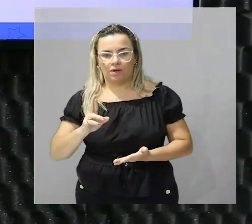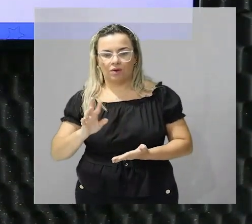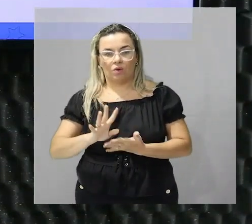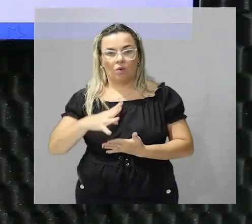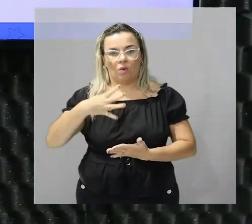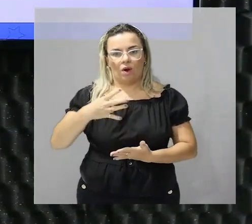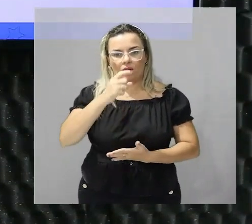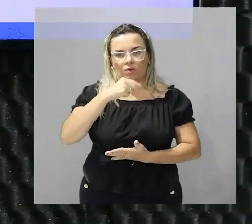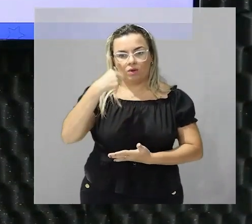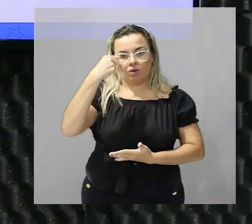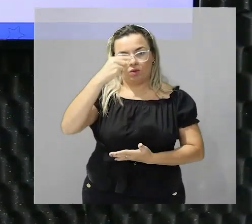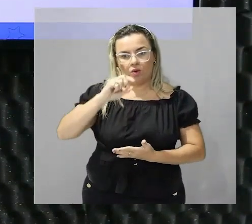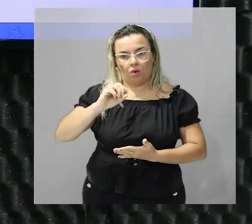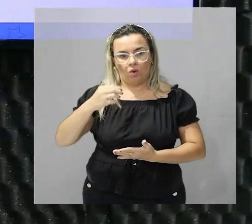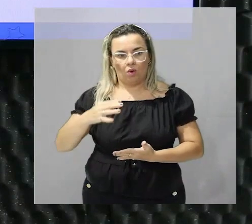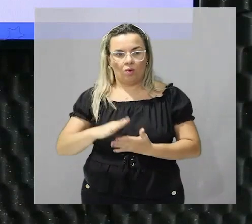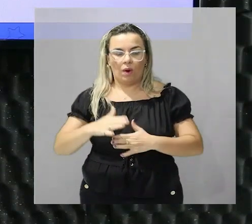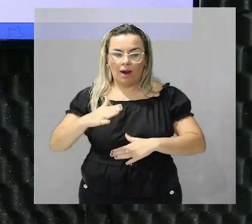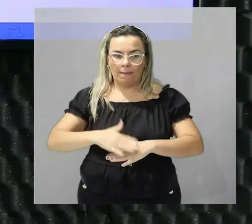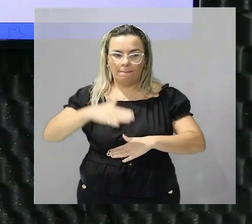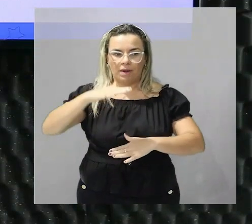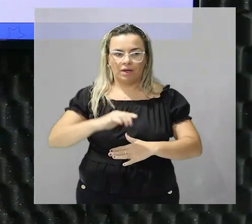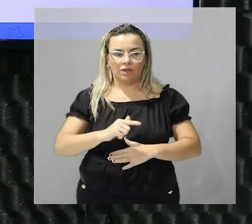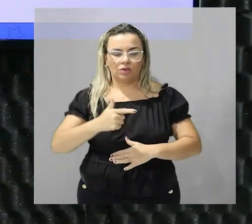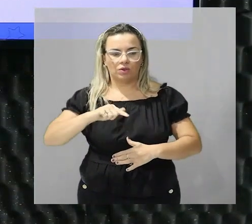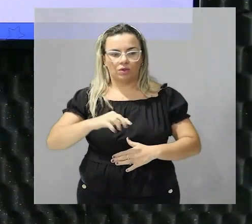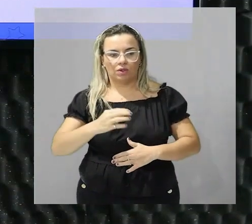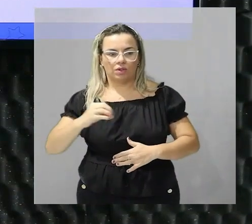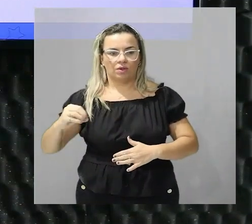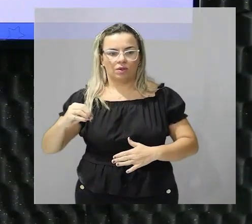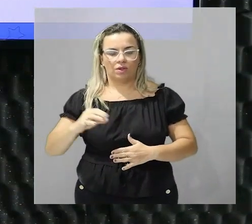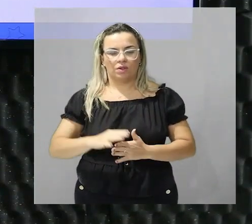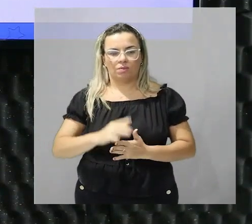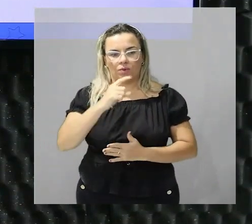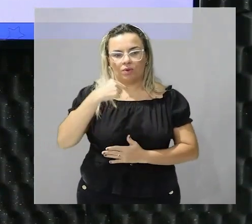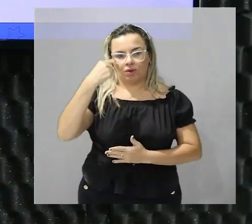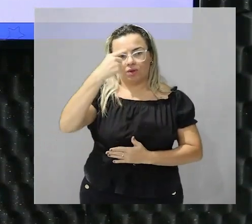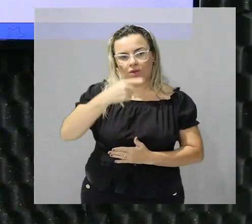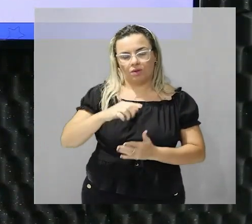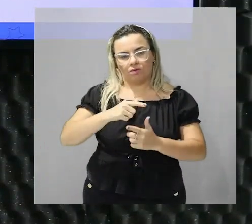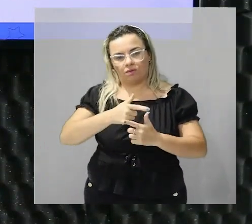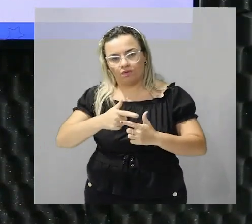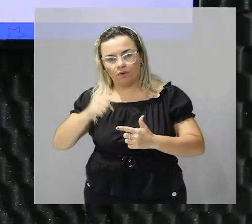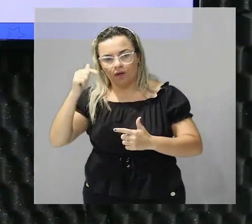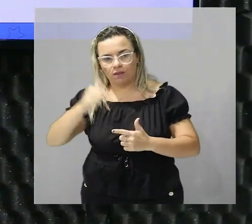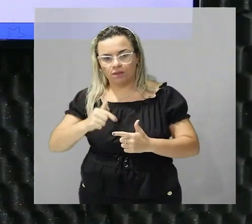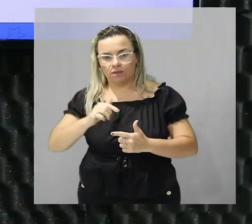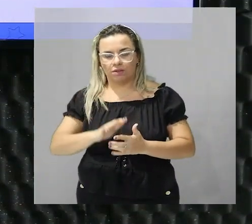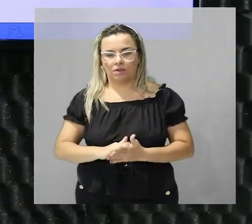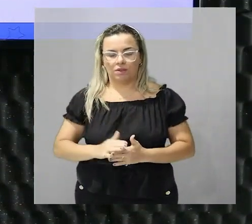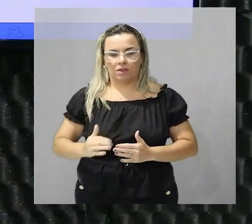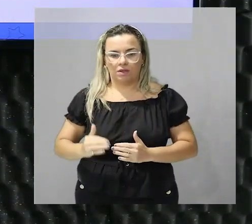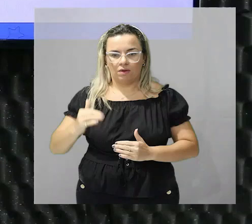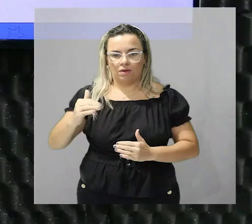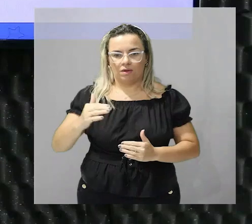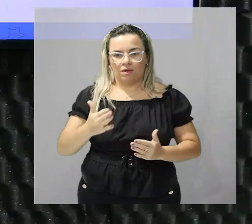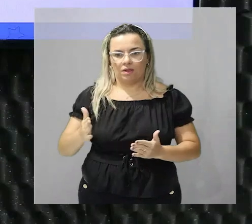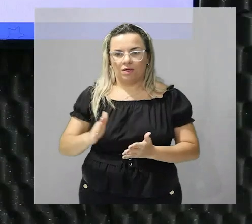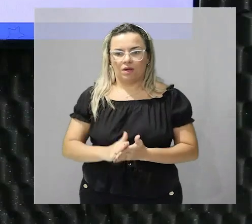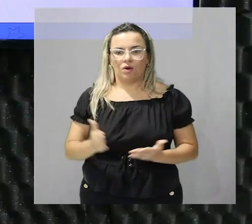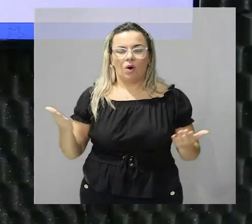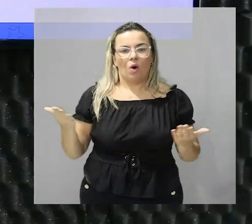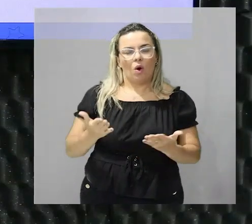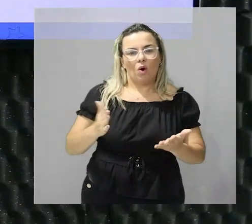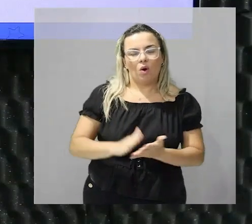preto cobra R 7,00 por 3 horas de permanência e mais R$,00 por hora ou fração de